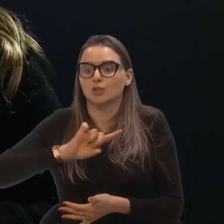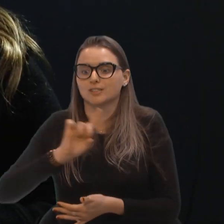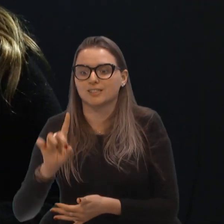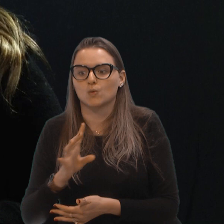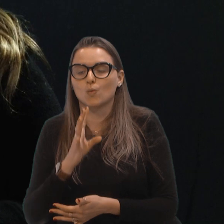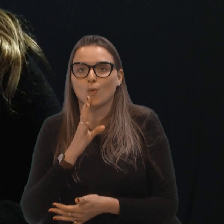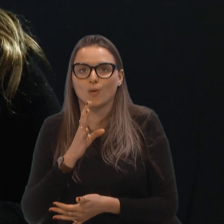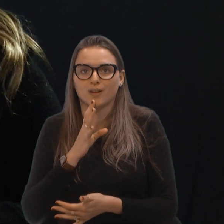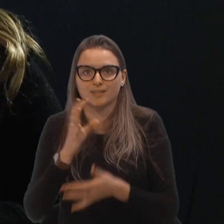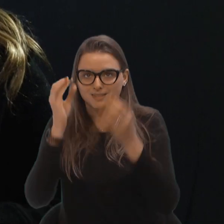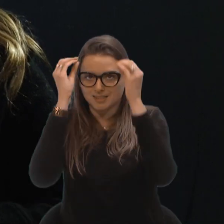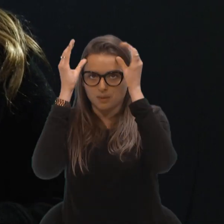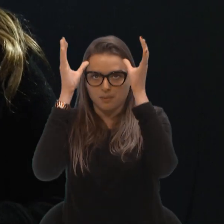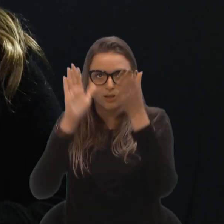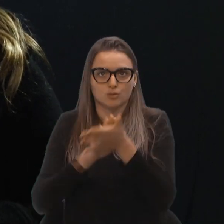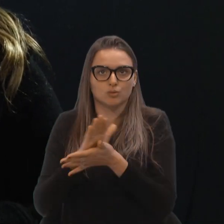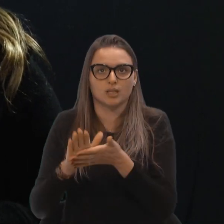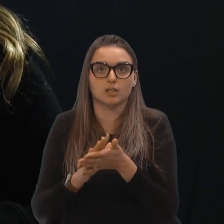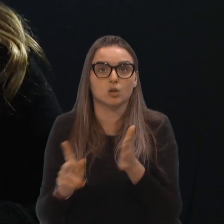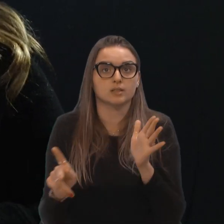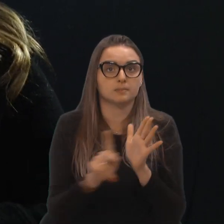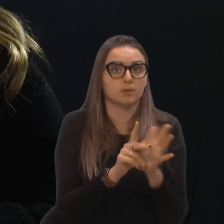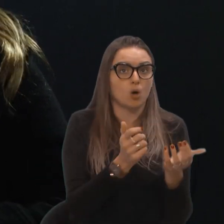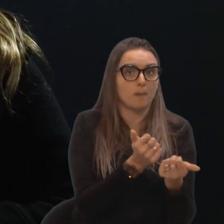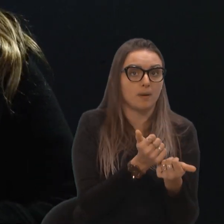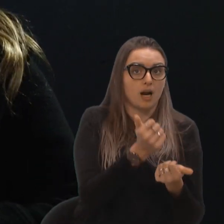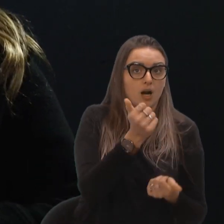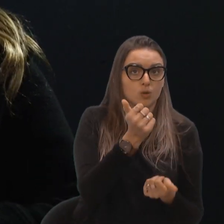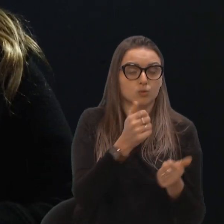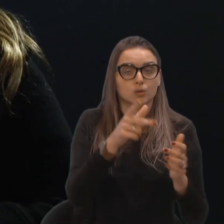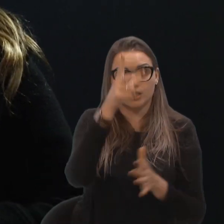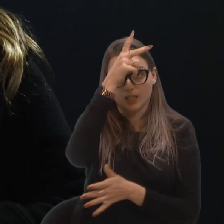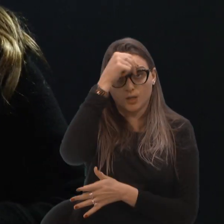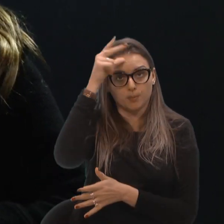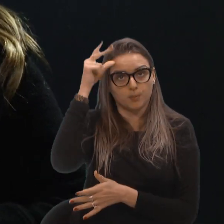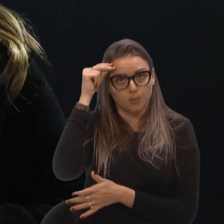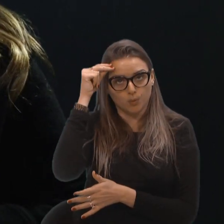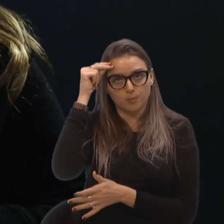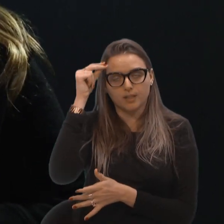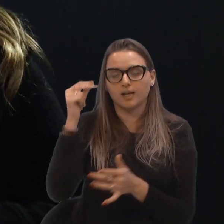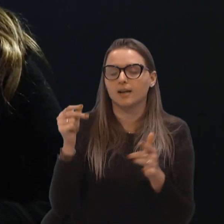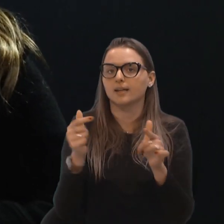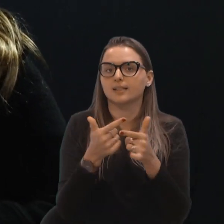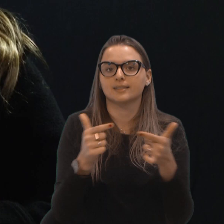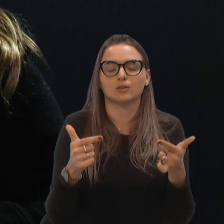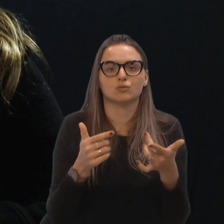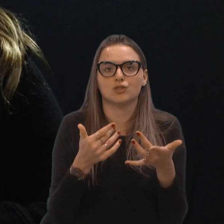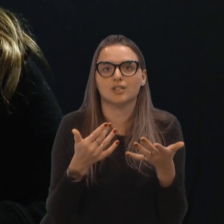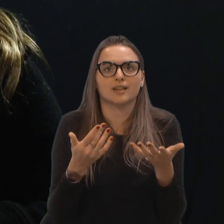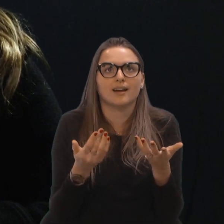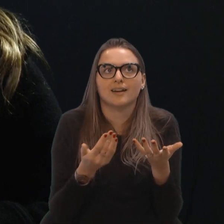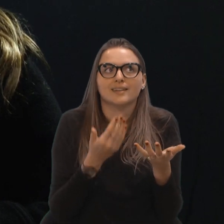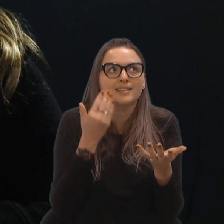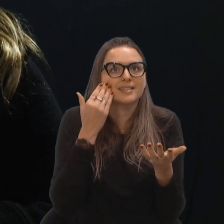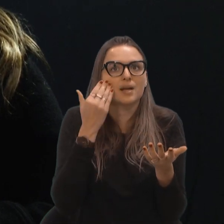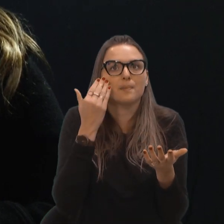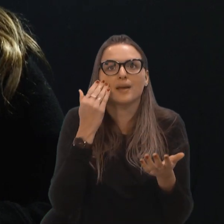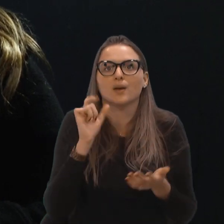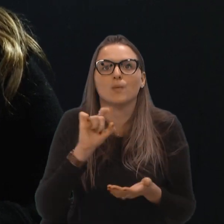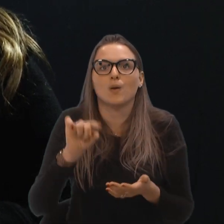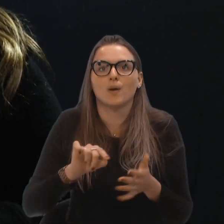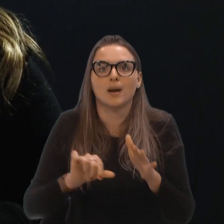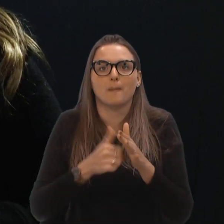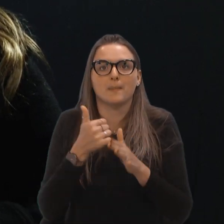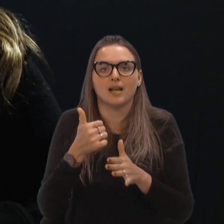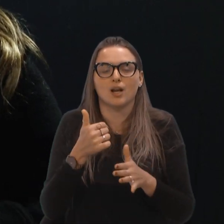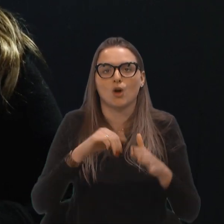total desconhecimento. As próprias autoridades municipais não tinham uma certeza sobre o